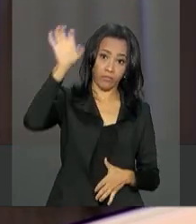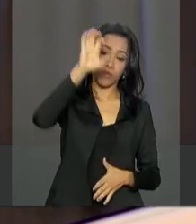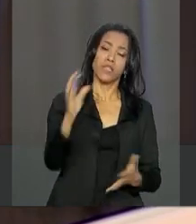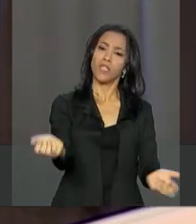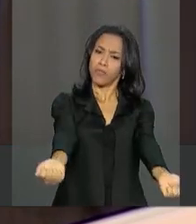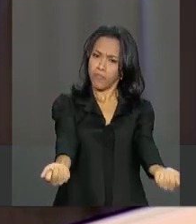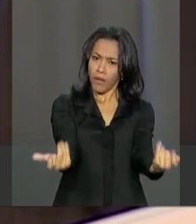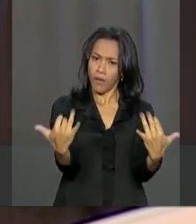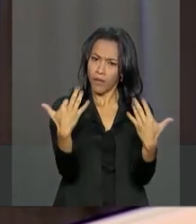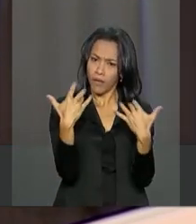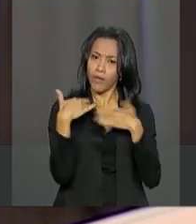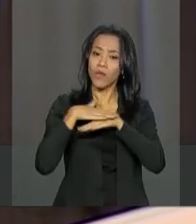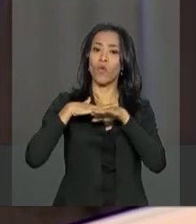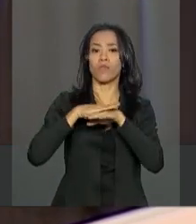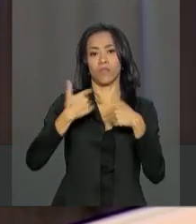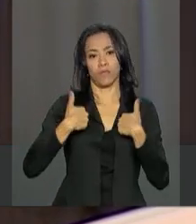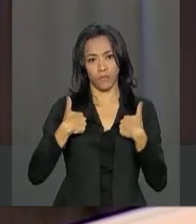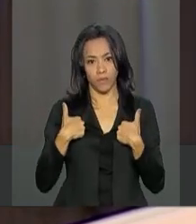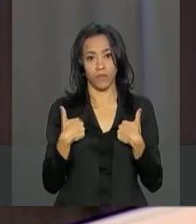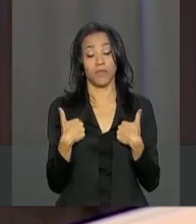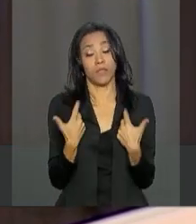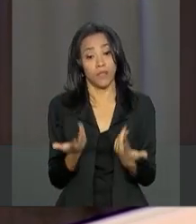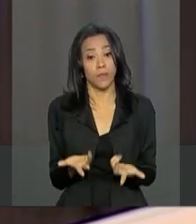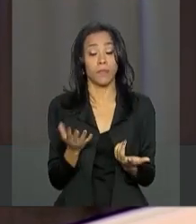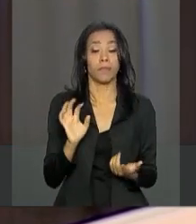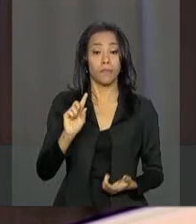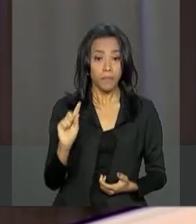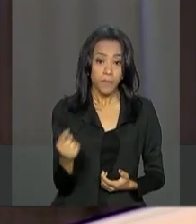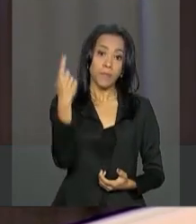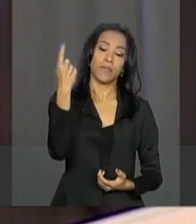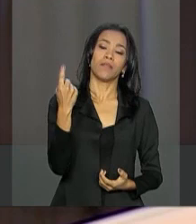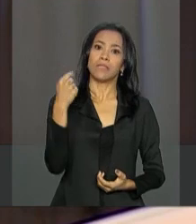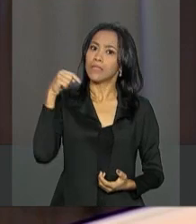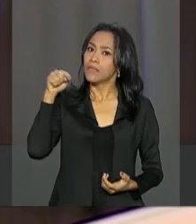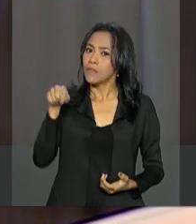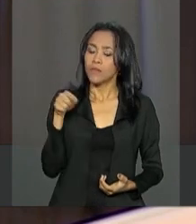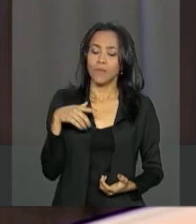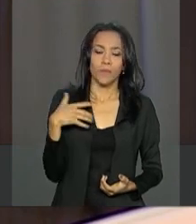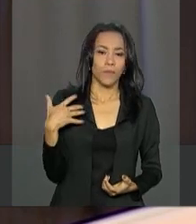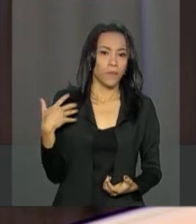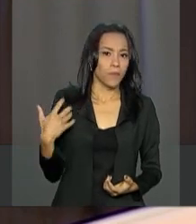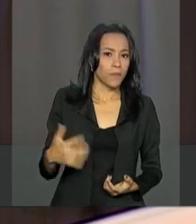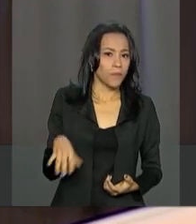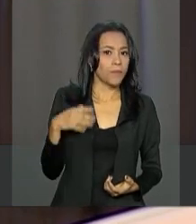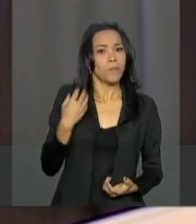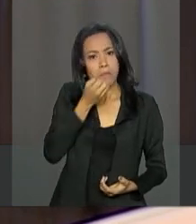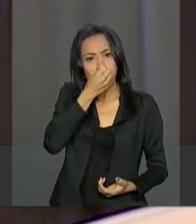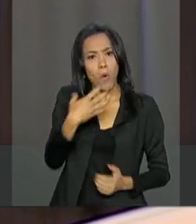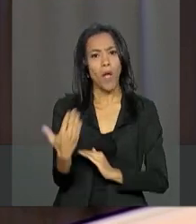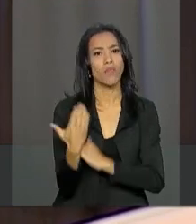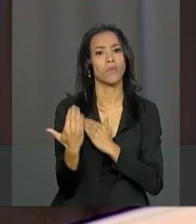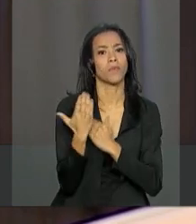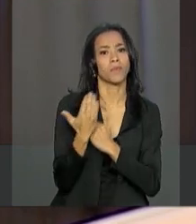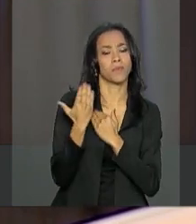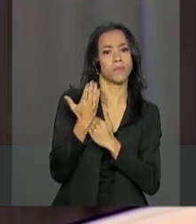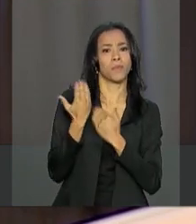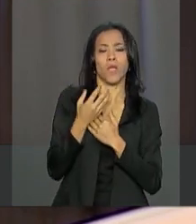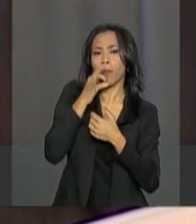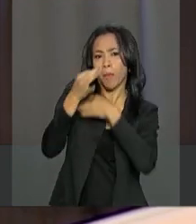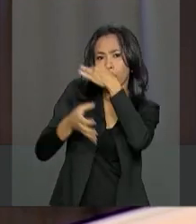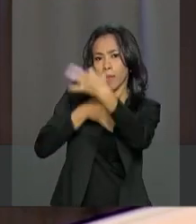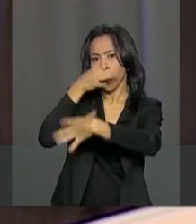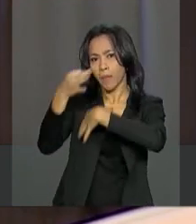com o presidente da República. Em primeiro lugar, naturalmente enriquecendo a própria presidência da República, que